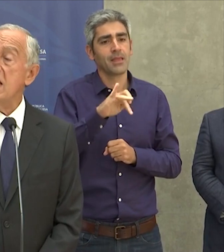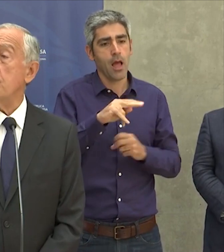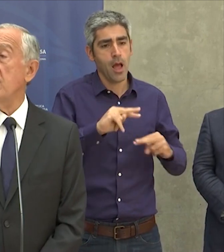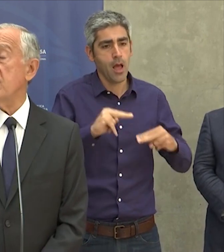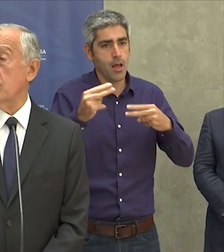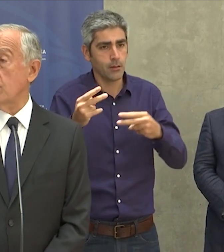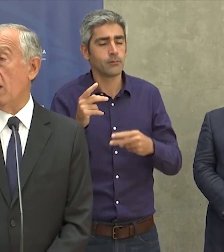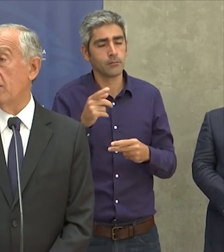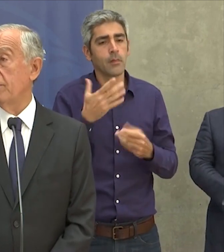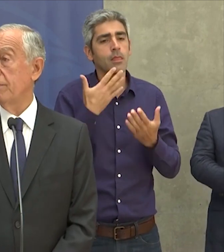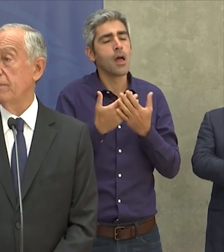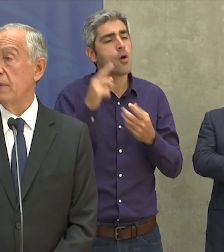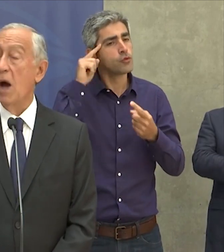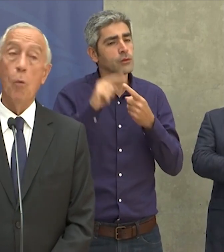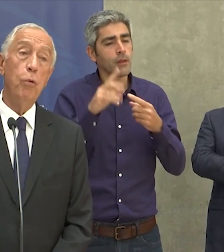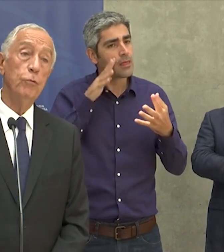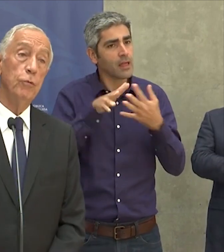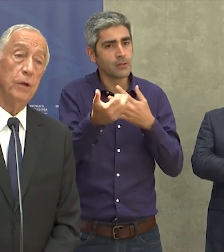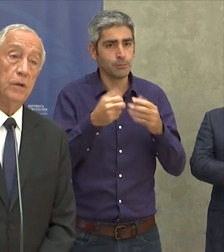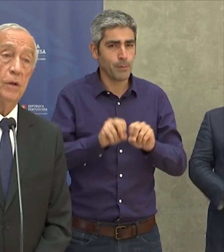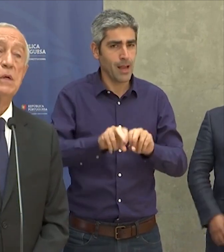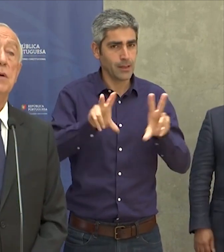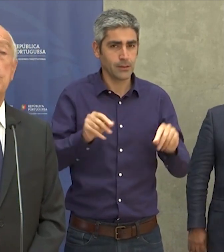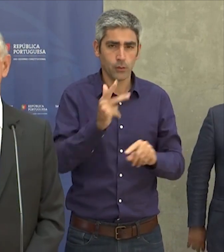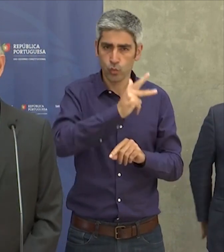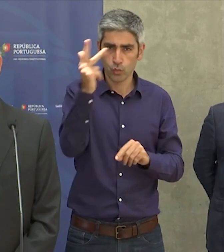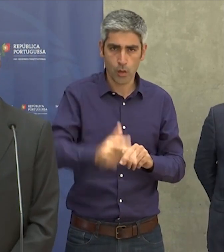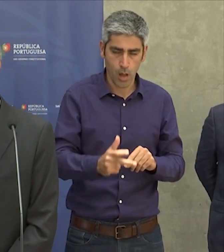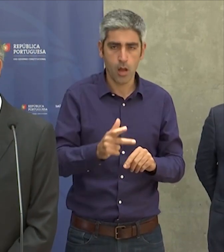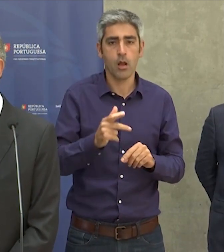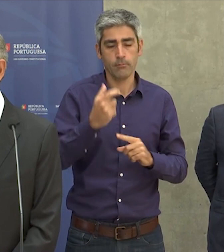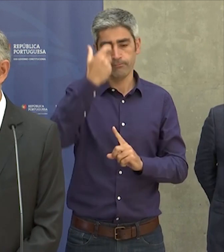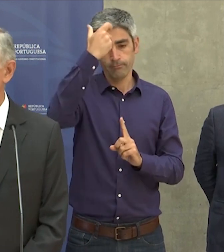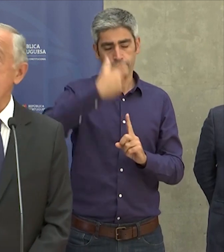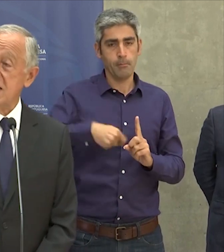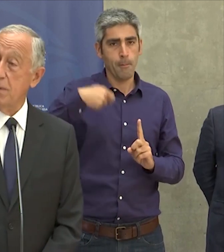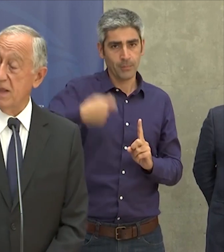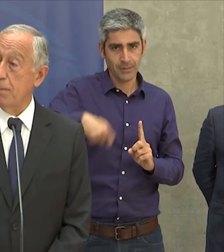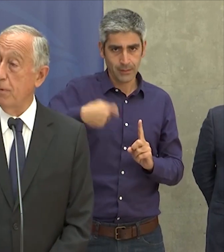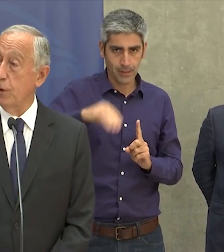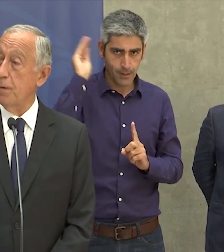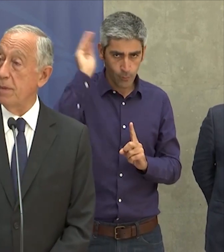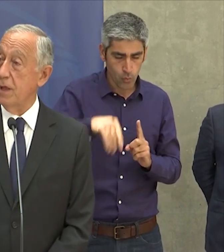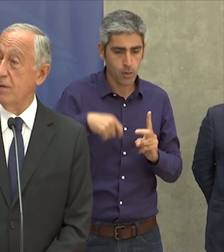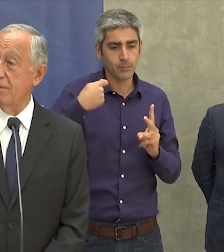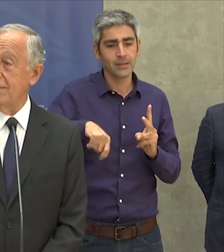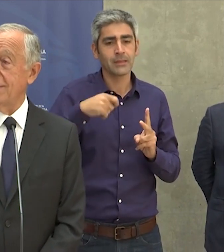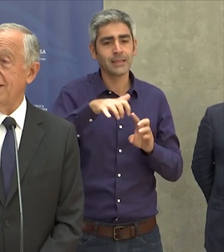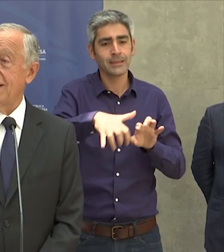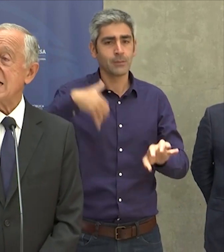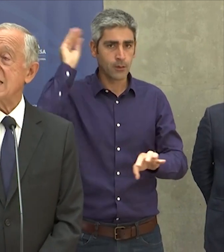Mostrou uma transparência total, ao ponto de o Presidente da República, o Presidente da Assembleia da República e o